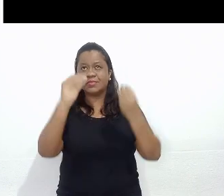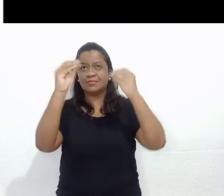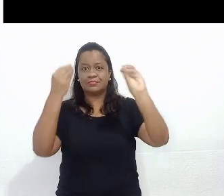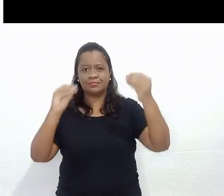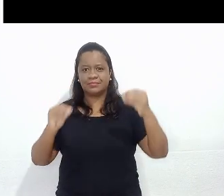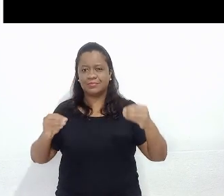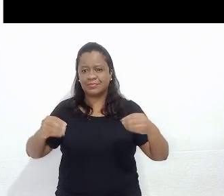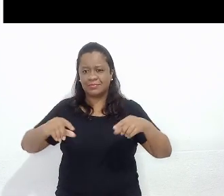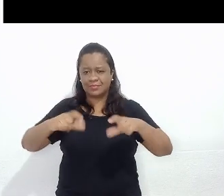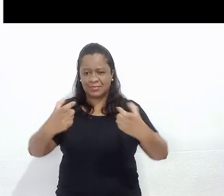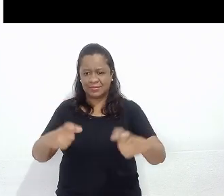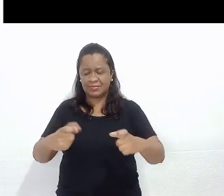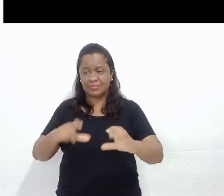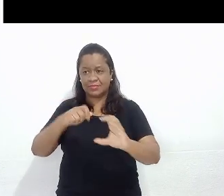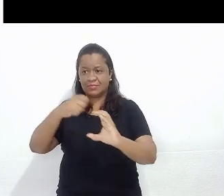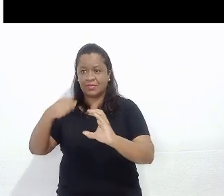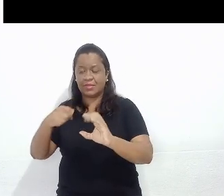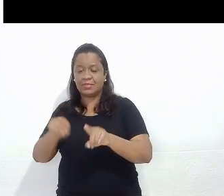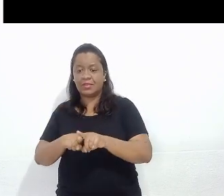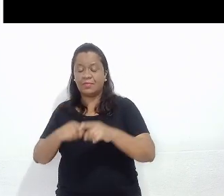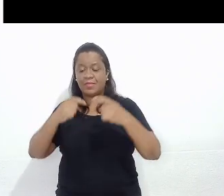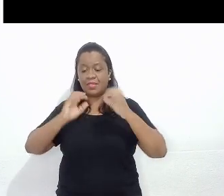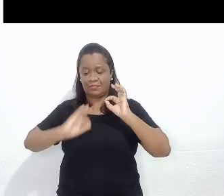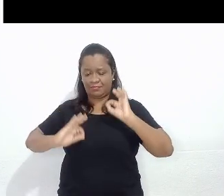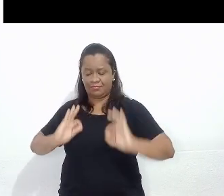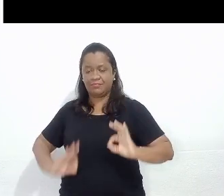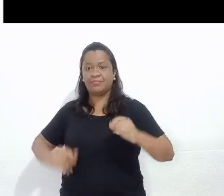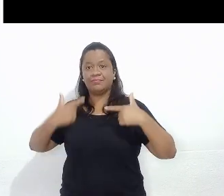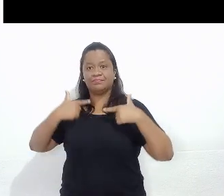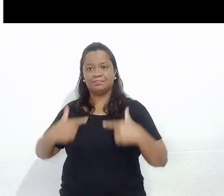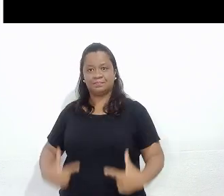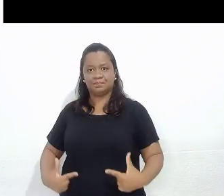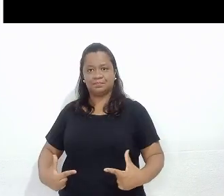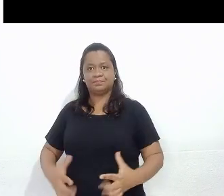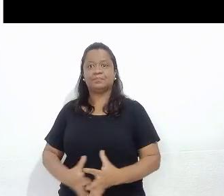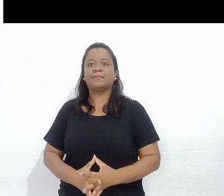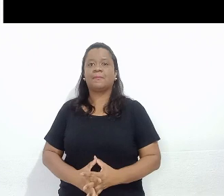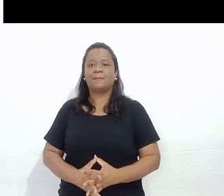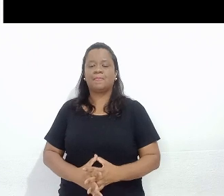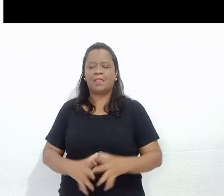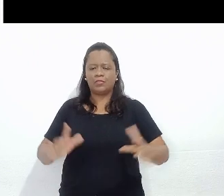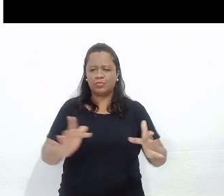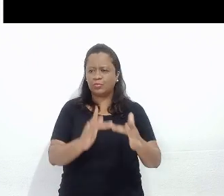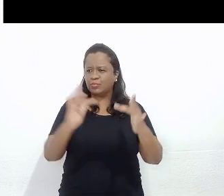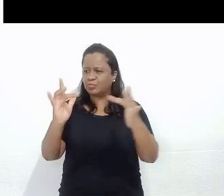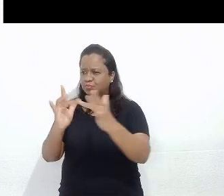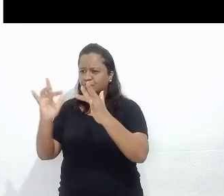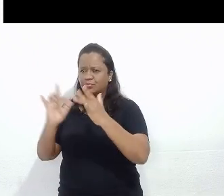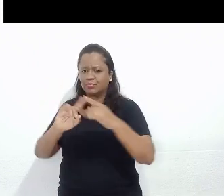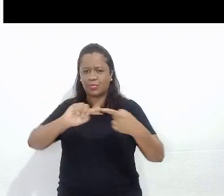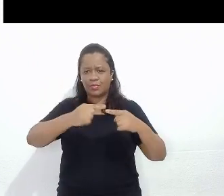tudo muito casadinho para a coisa avançar direitinho. Tá?